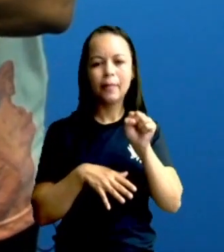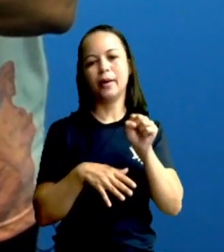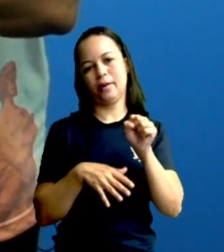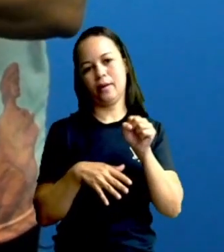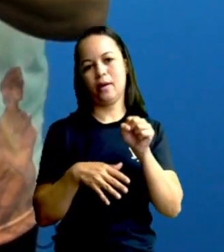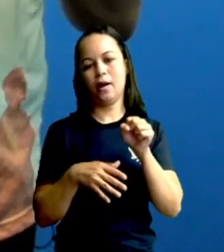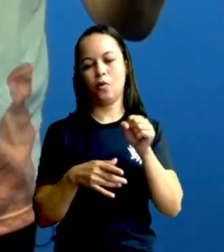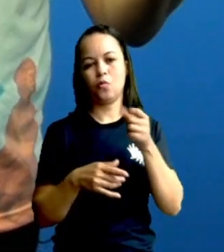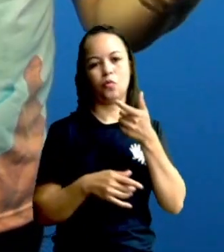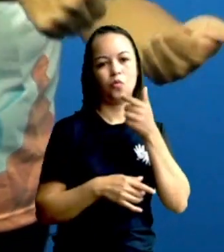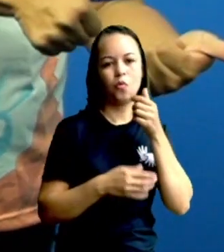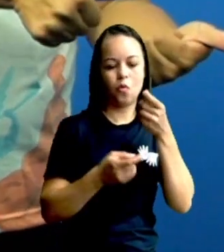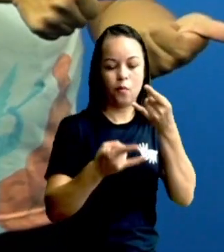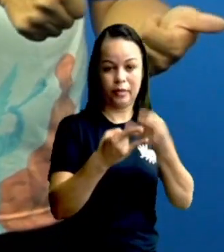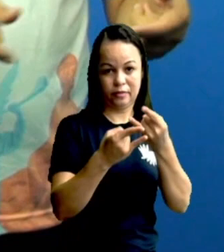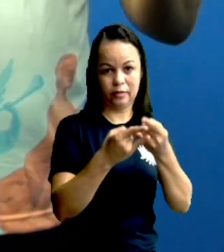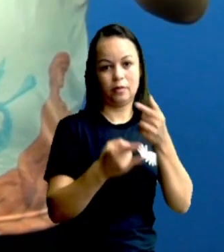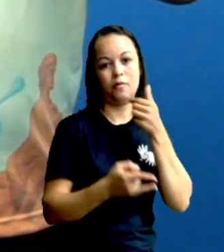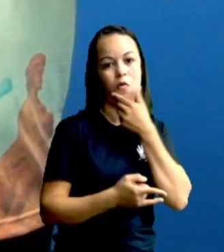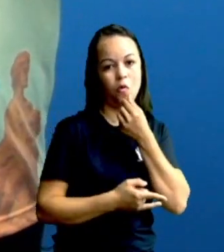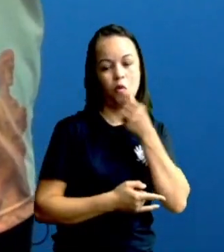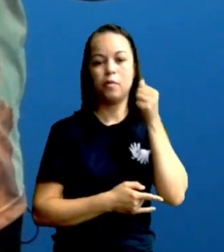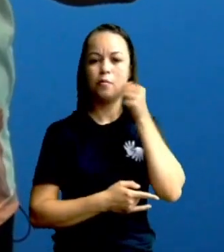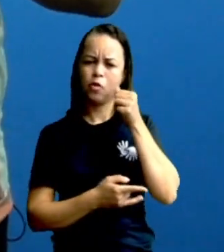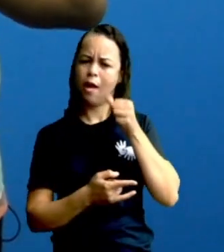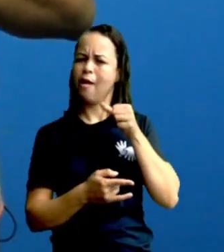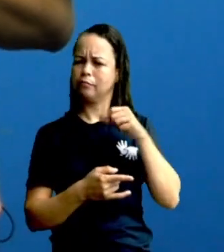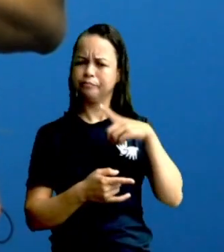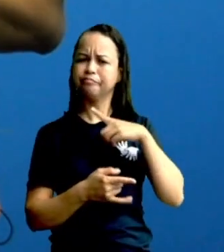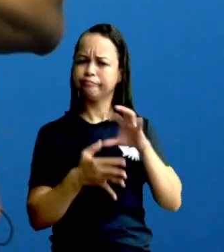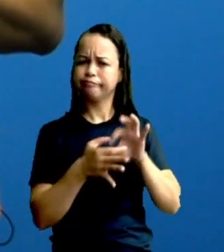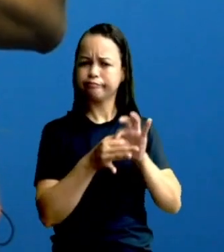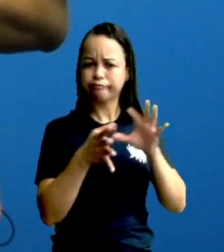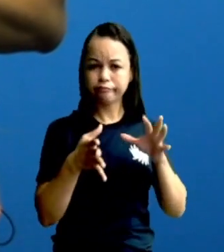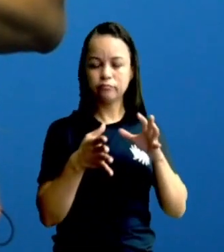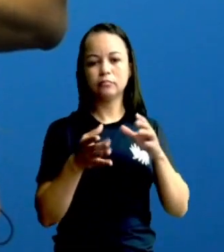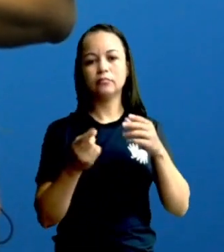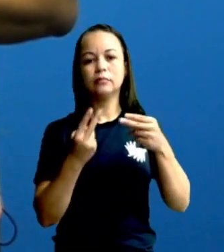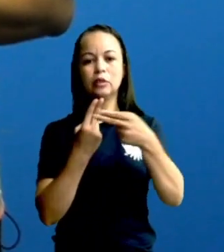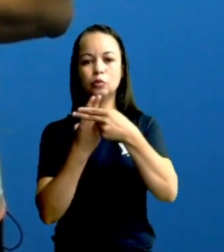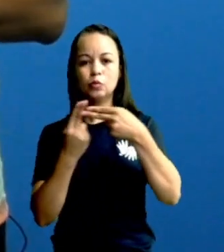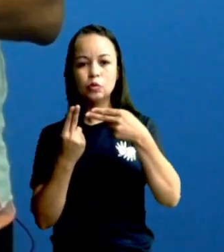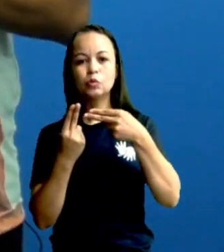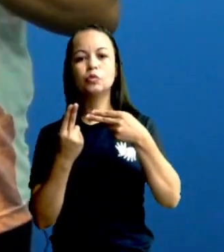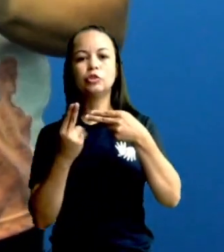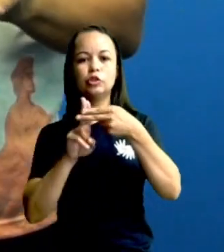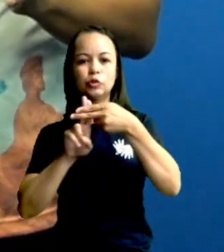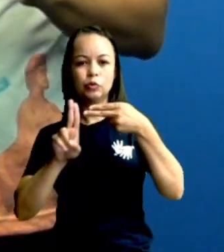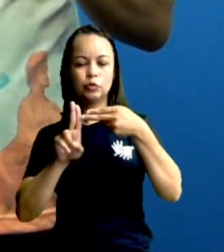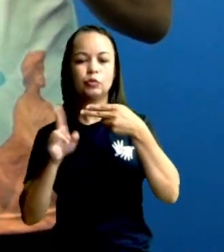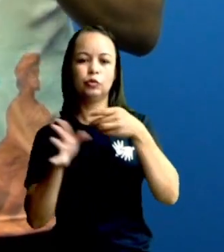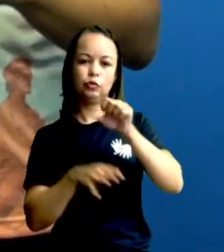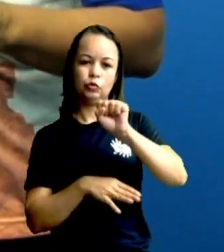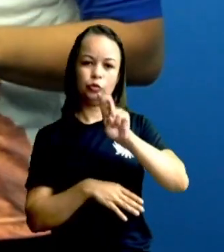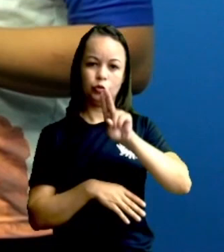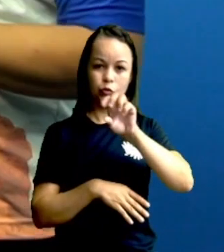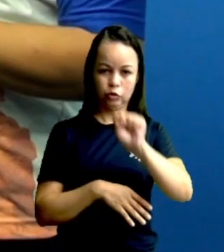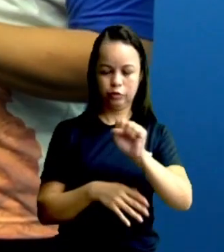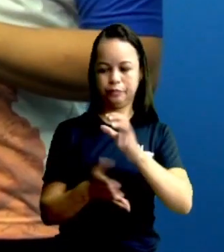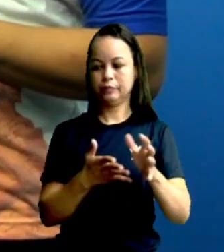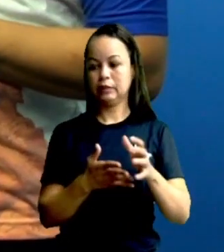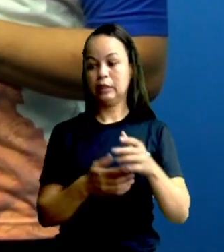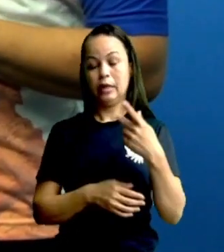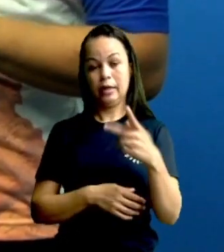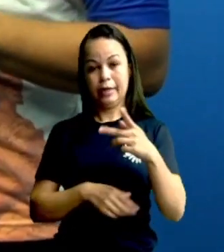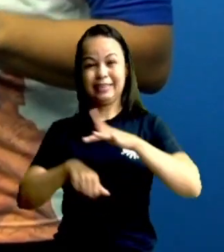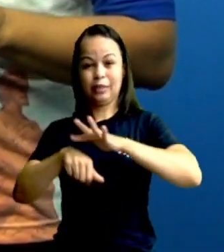tanto o preservativo masculino quanto o feminino e ter as devidas orientações com relação a isso. E a sífilis, como eu estava falando, é